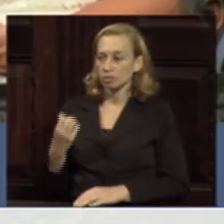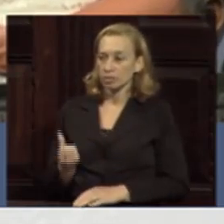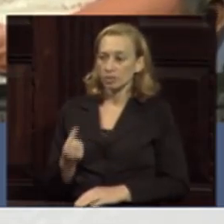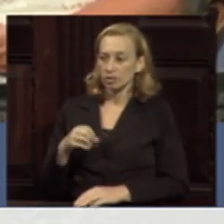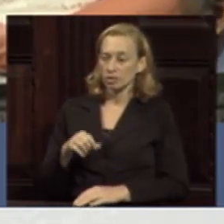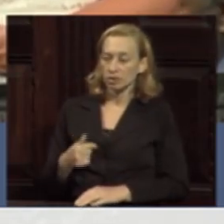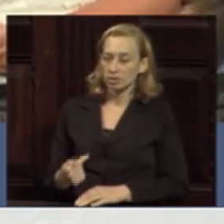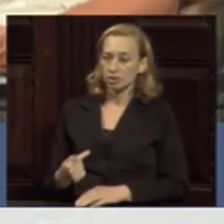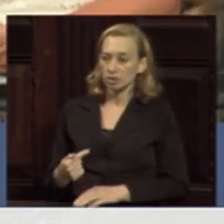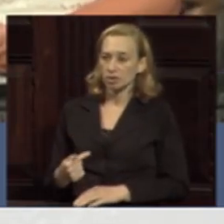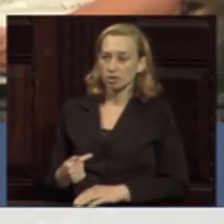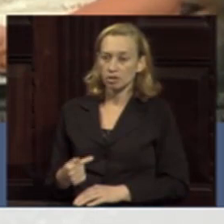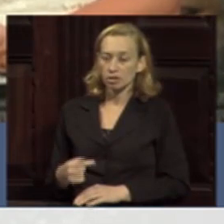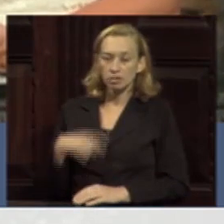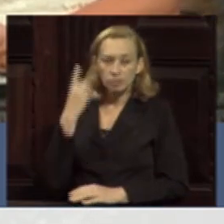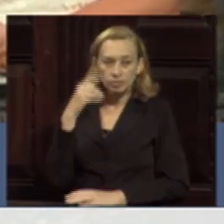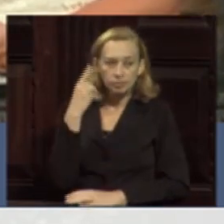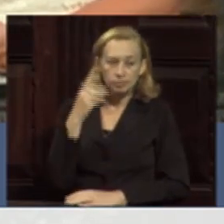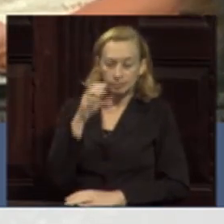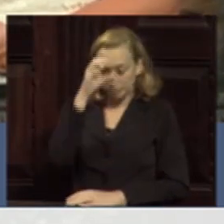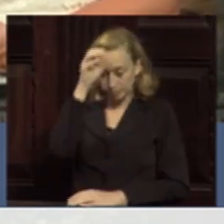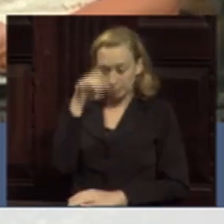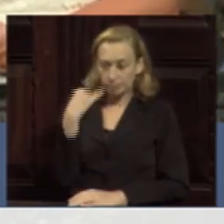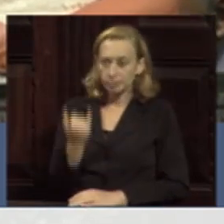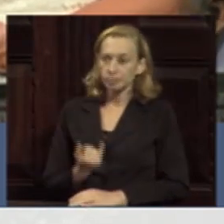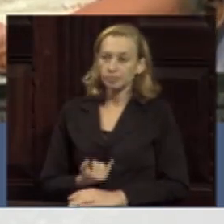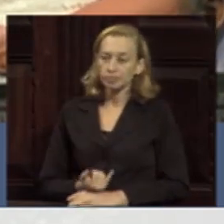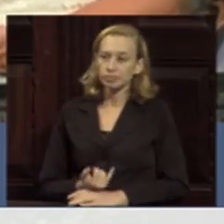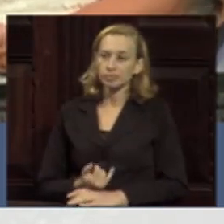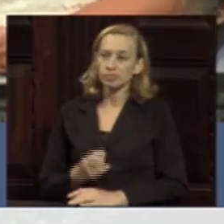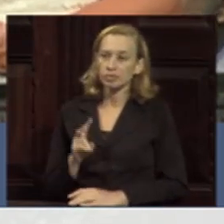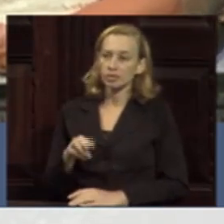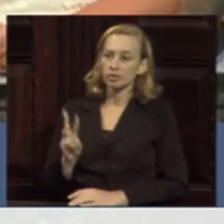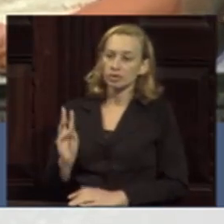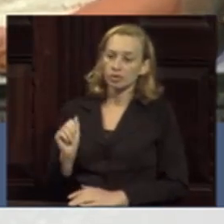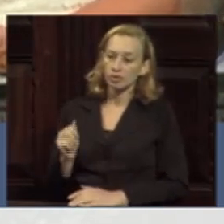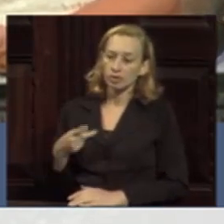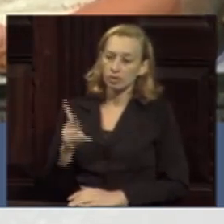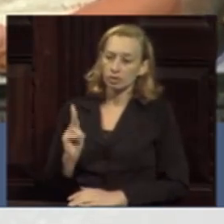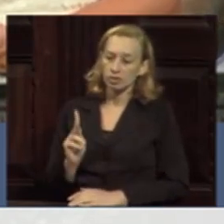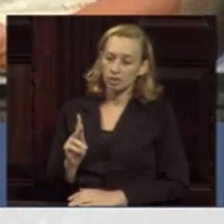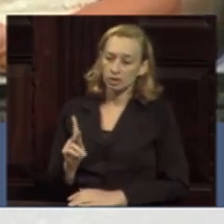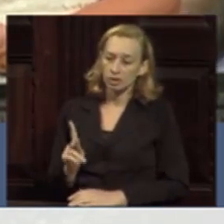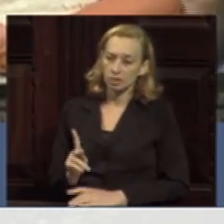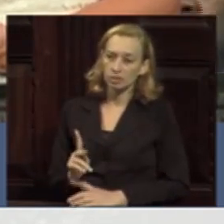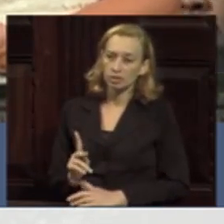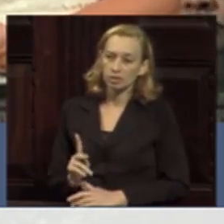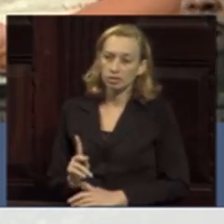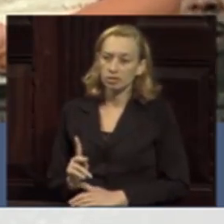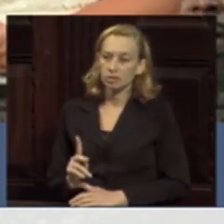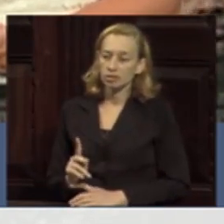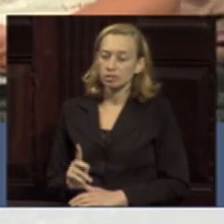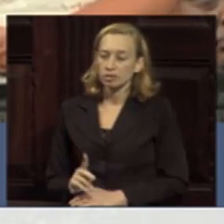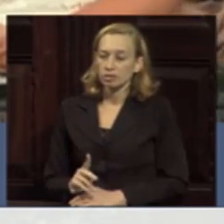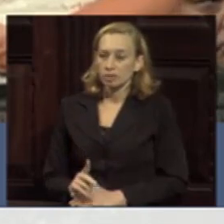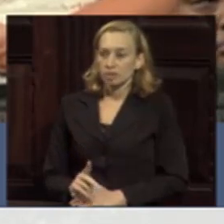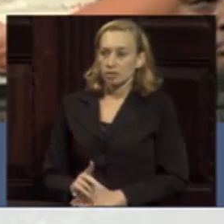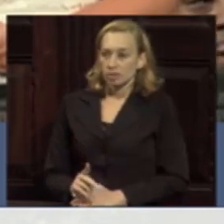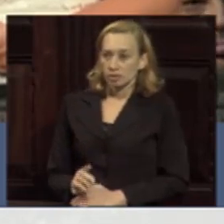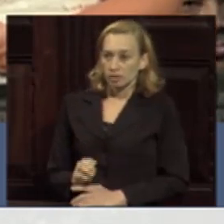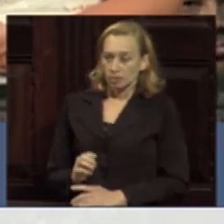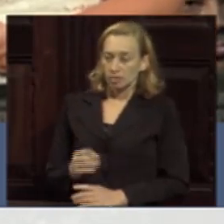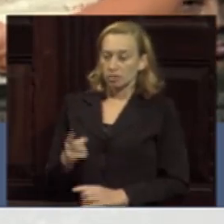1644-2016, de autoria do deputado Tia Ju e Valdec, de autoria do deputado Valdec Carneiro.